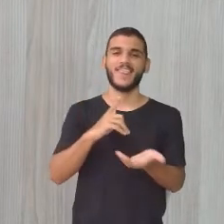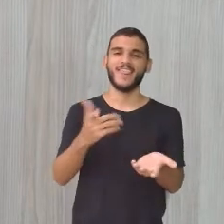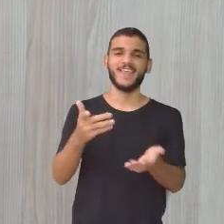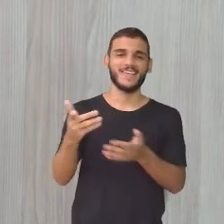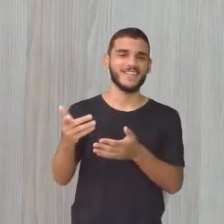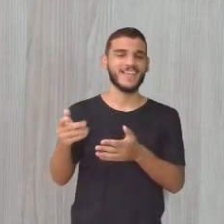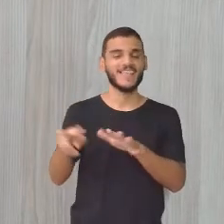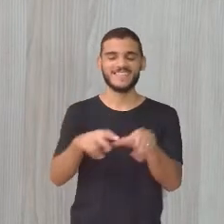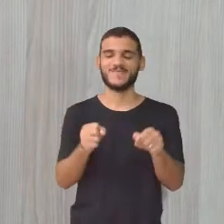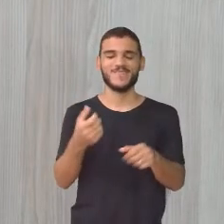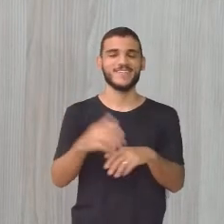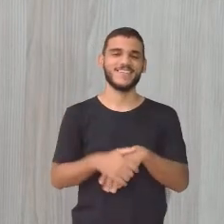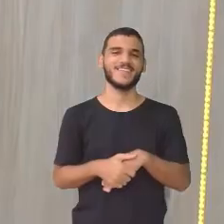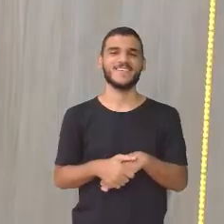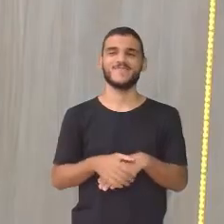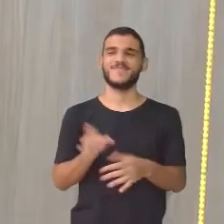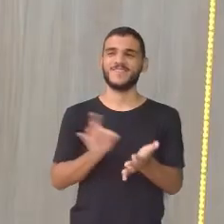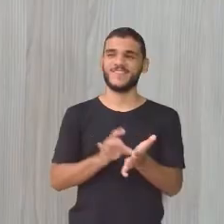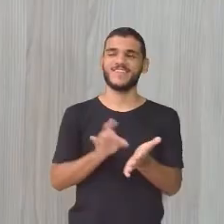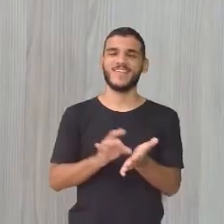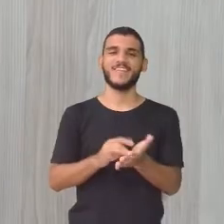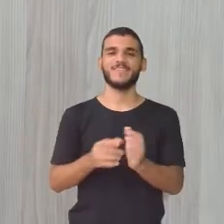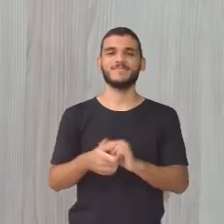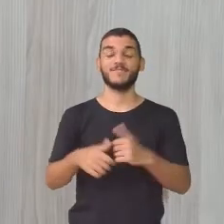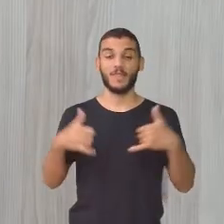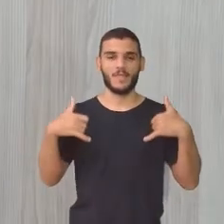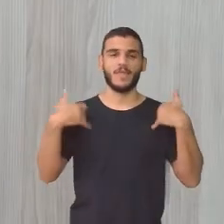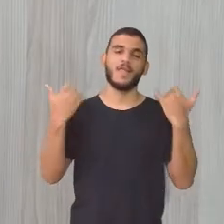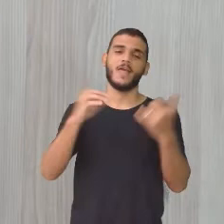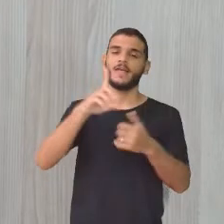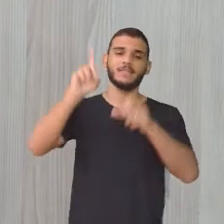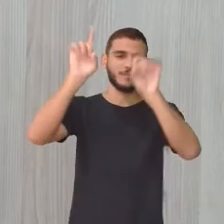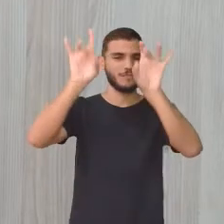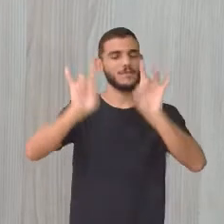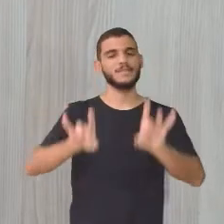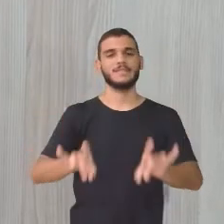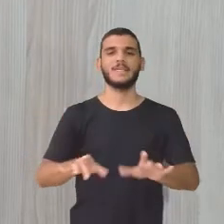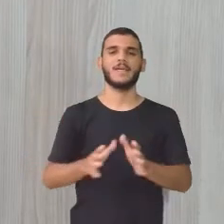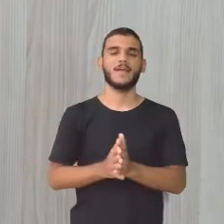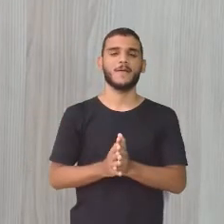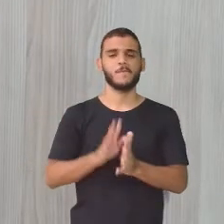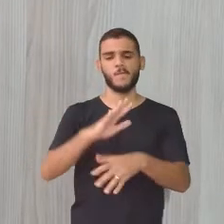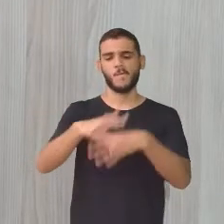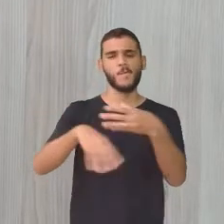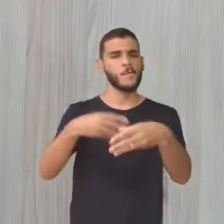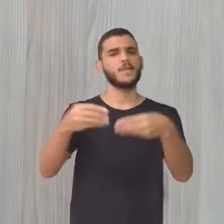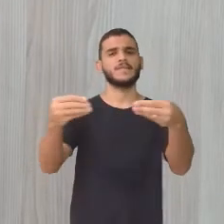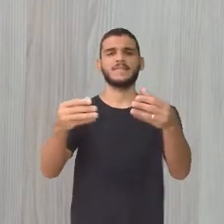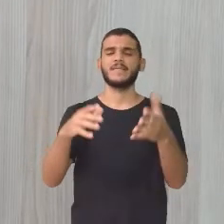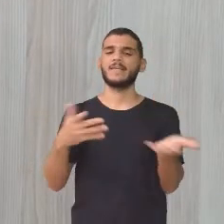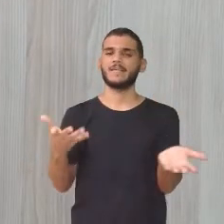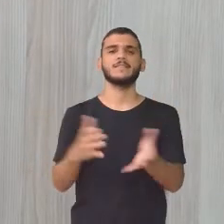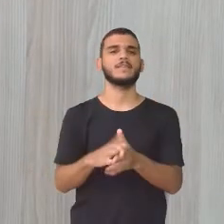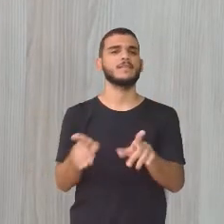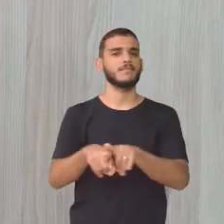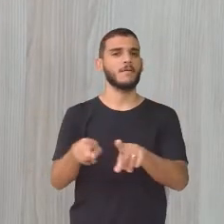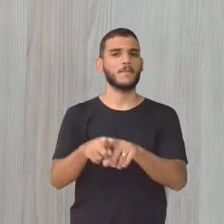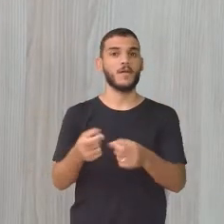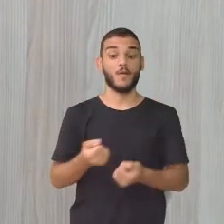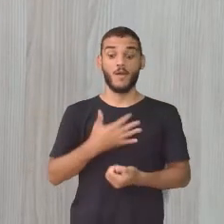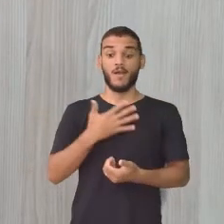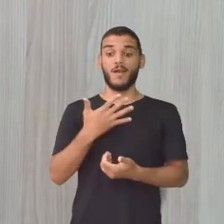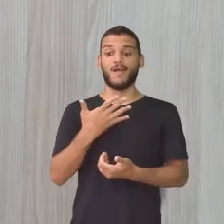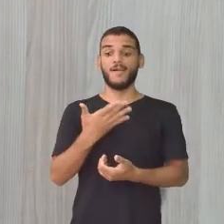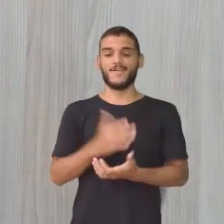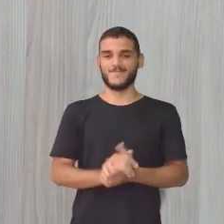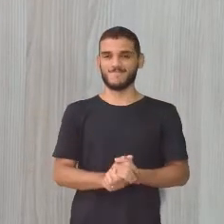Ah, ainda. tá. Verdade, não Mas é? lembra Aniversário, data especial, não é? Isso, um presente, uma surpresa, né? Uma surpresa. E